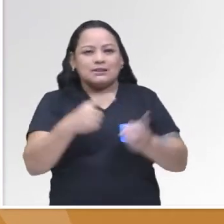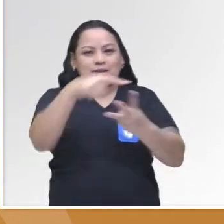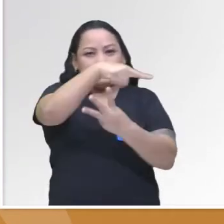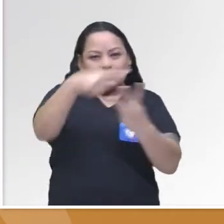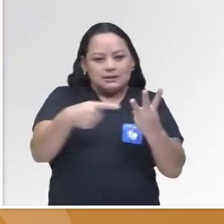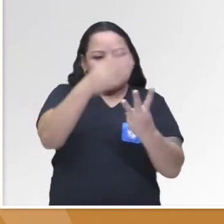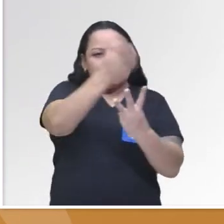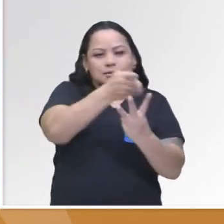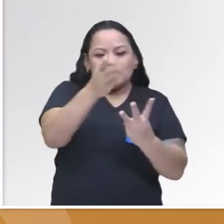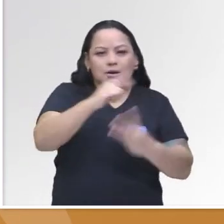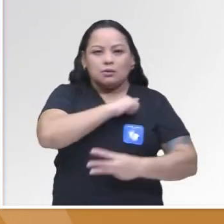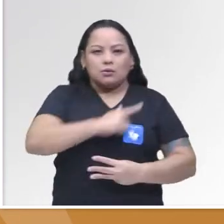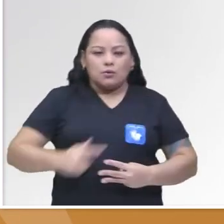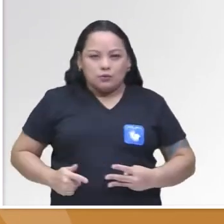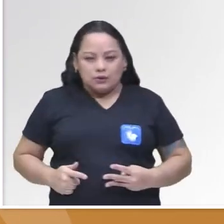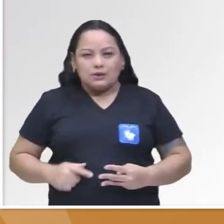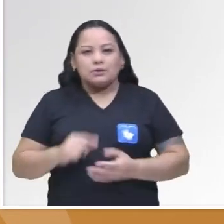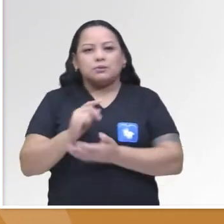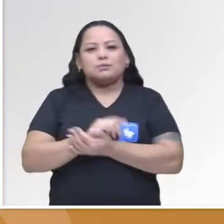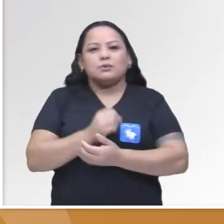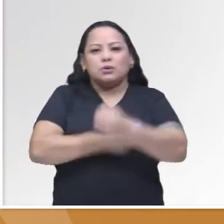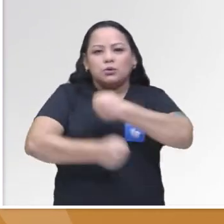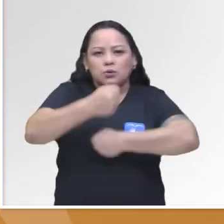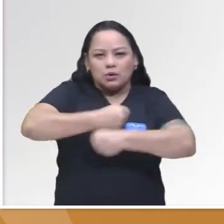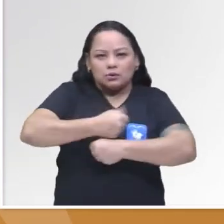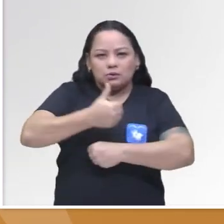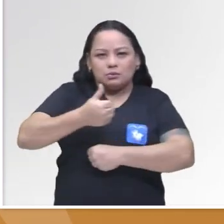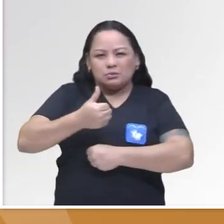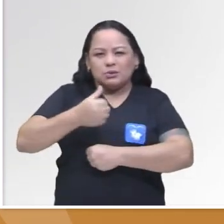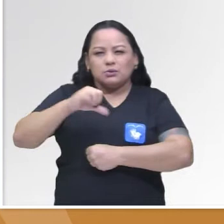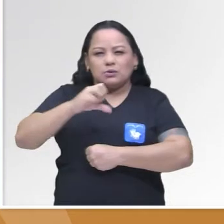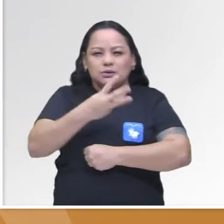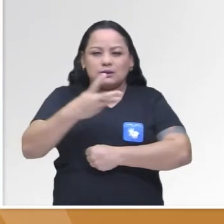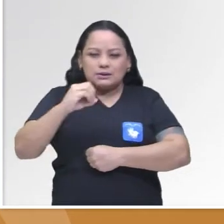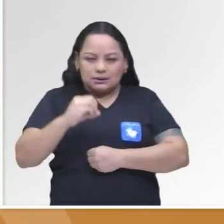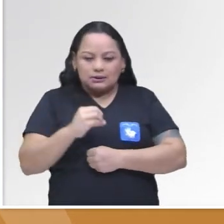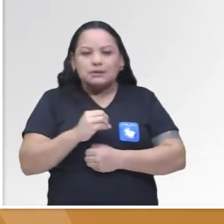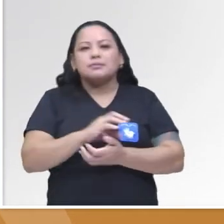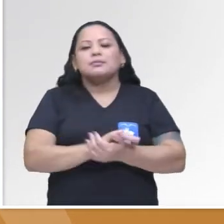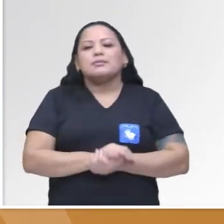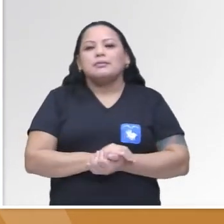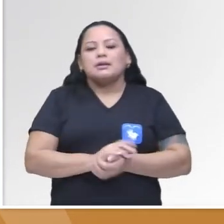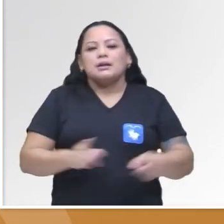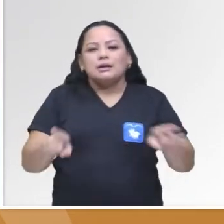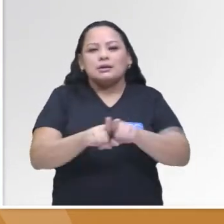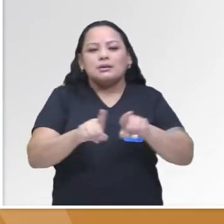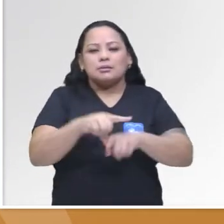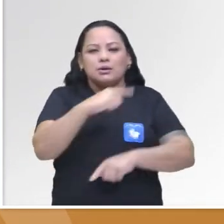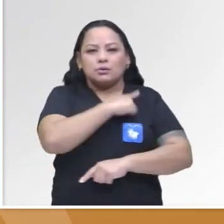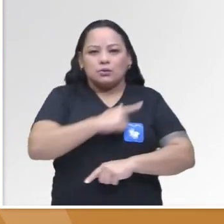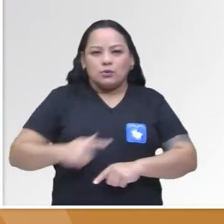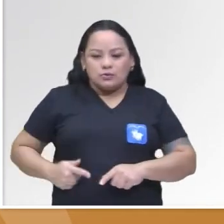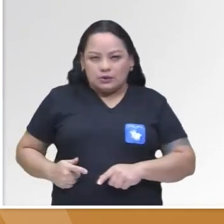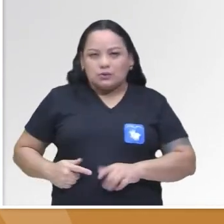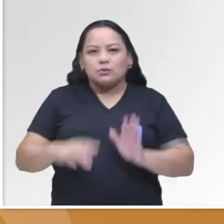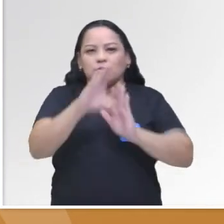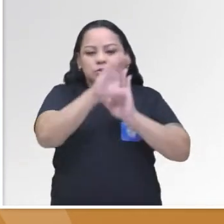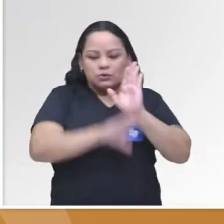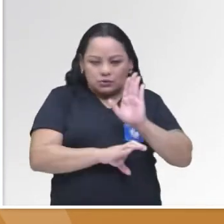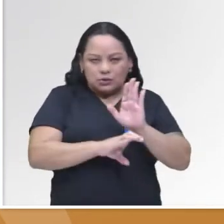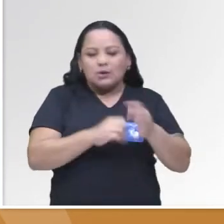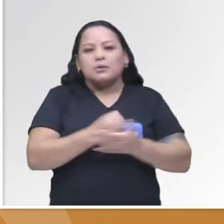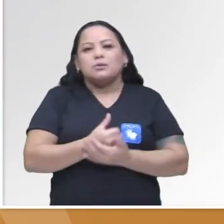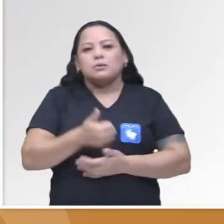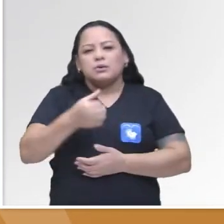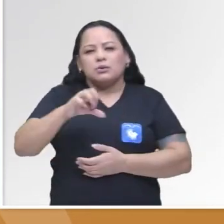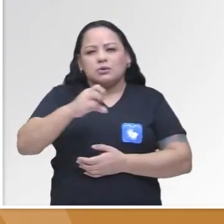fases. Governo provisório, de 1930 até 1934, o governo constitucional, que vai de